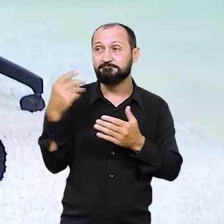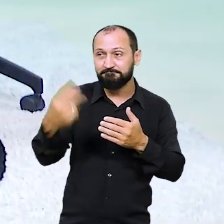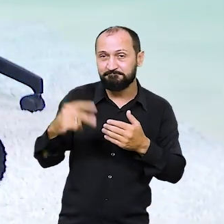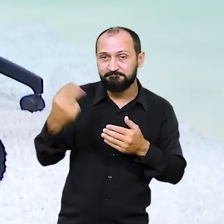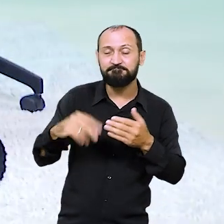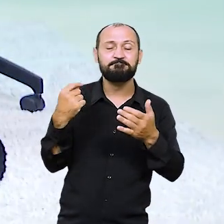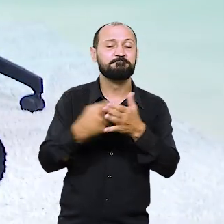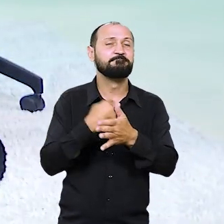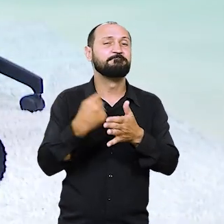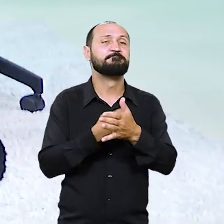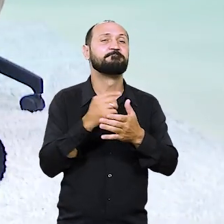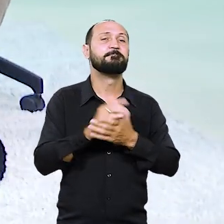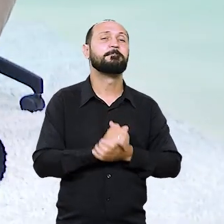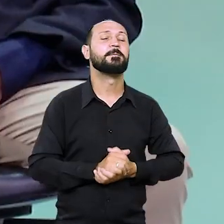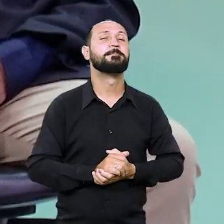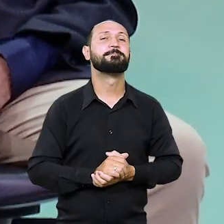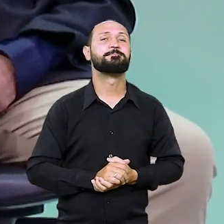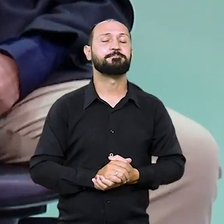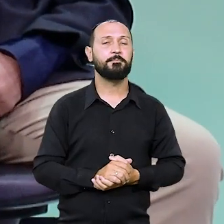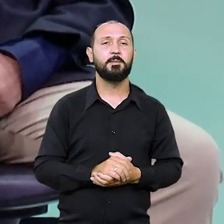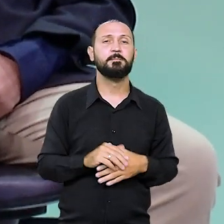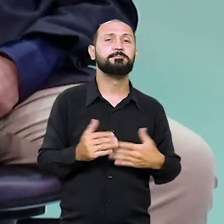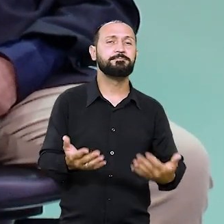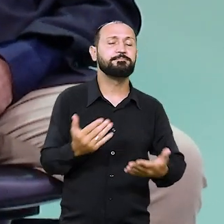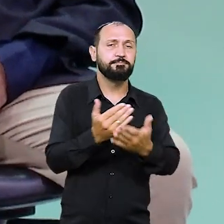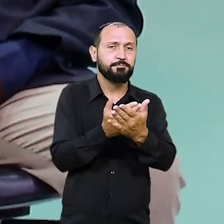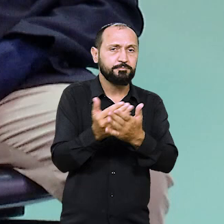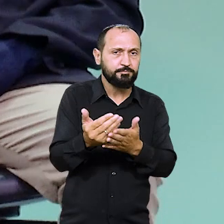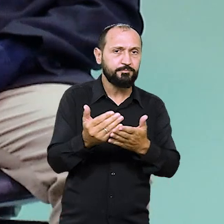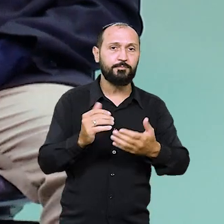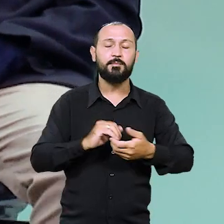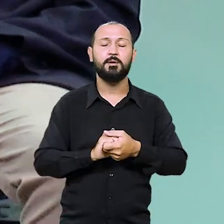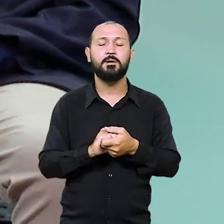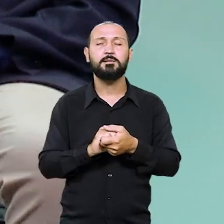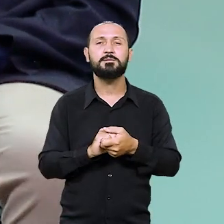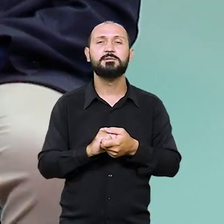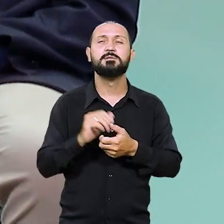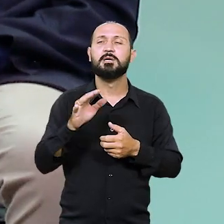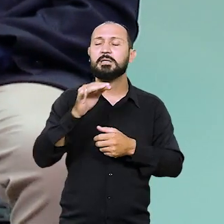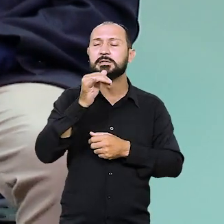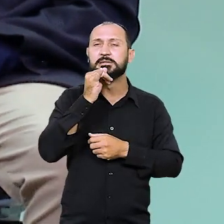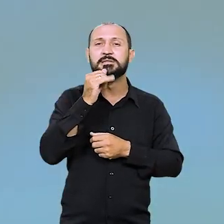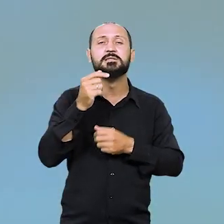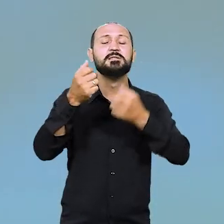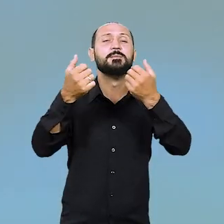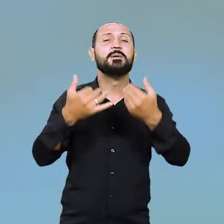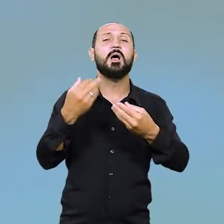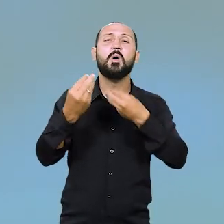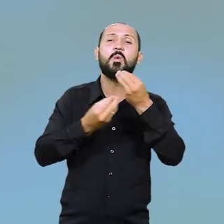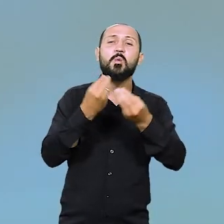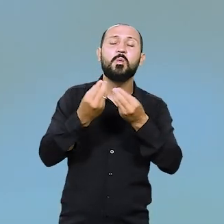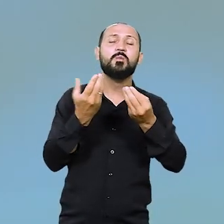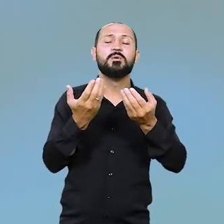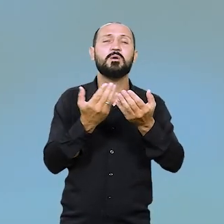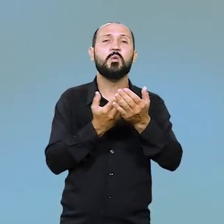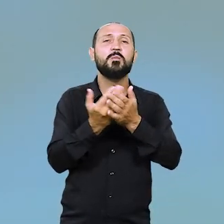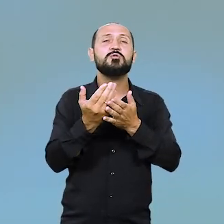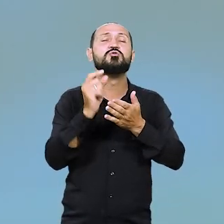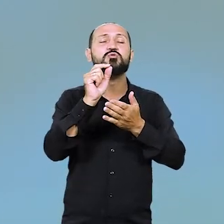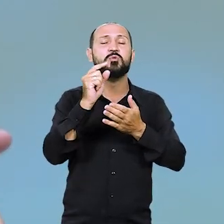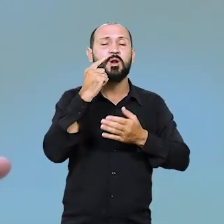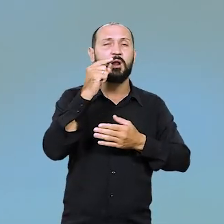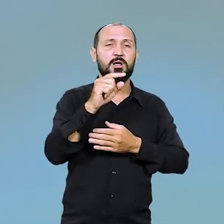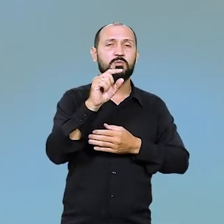Ponto de Vista. Paulo, muito obrigado, é um imenso prazer estar aqui. Vamos às perguntas, vamos solucionar. Isso aí. Para